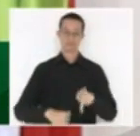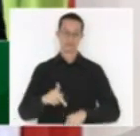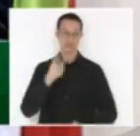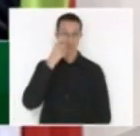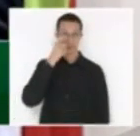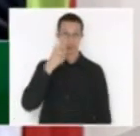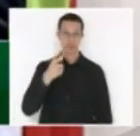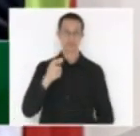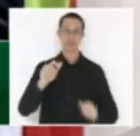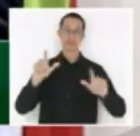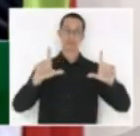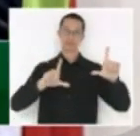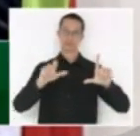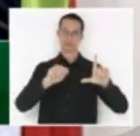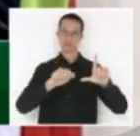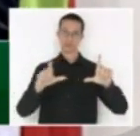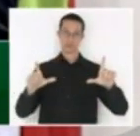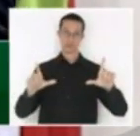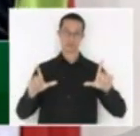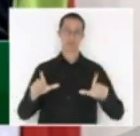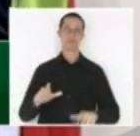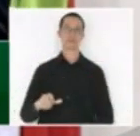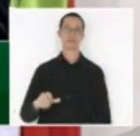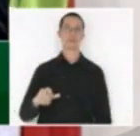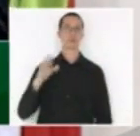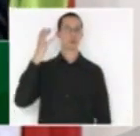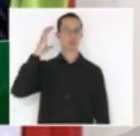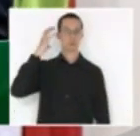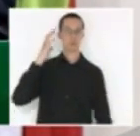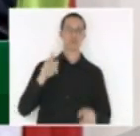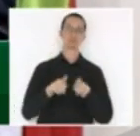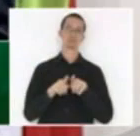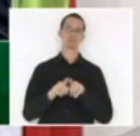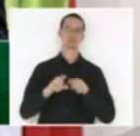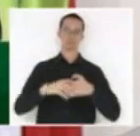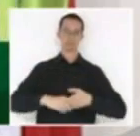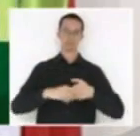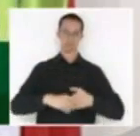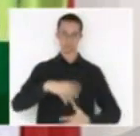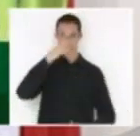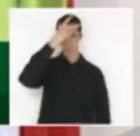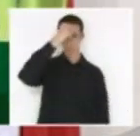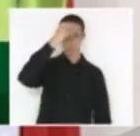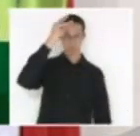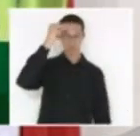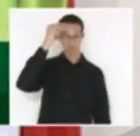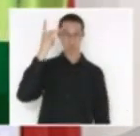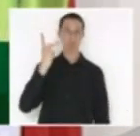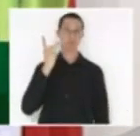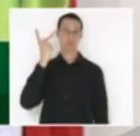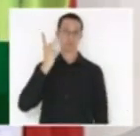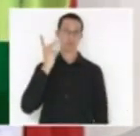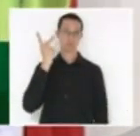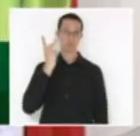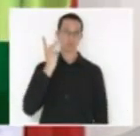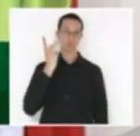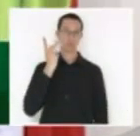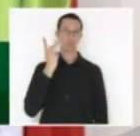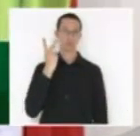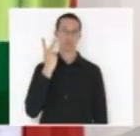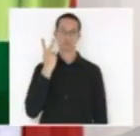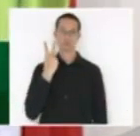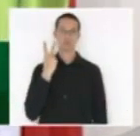Digital, saudar aqui os nossos queridos prefeitos, vereadores que se encontram visitando o Parlamento